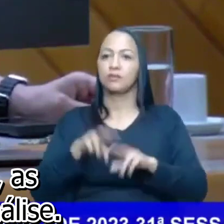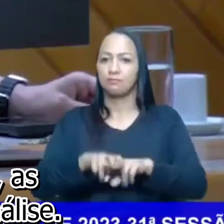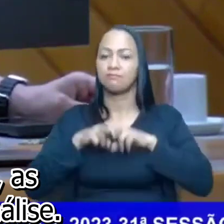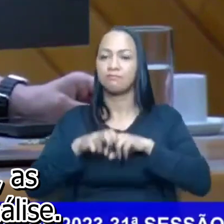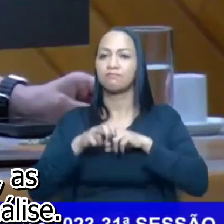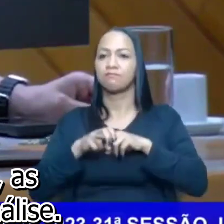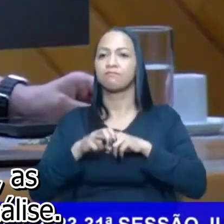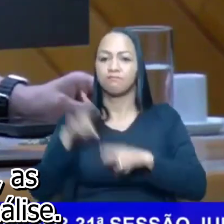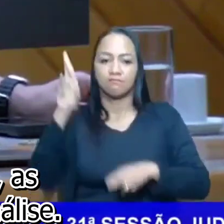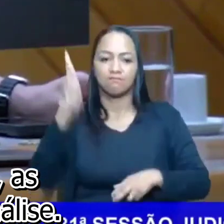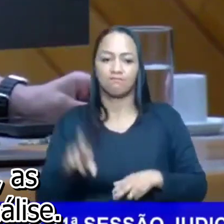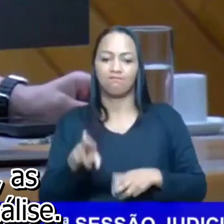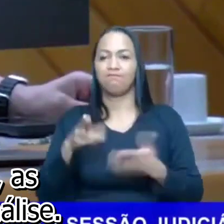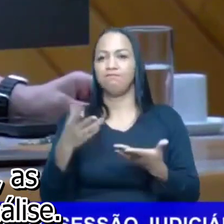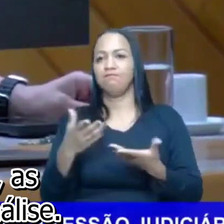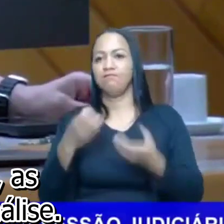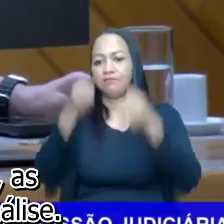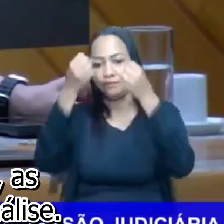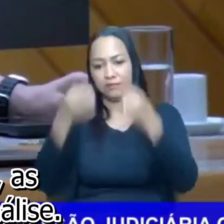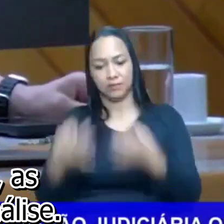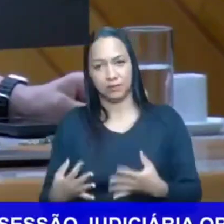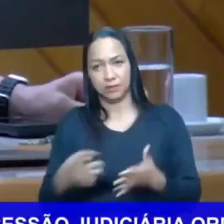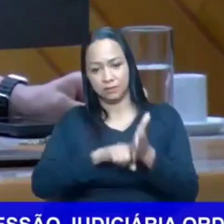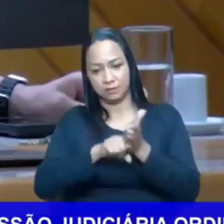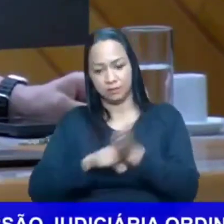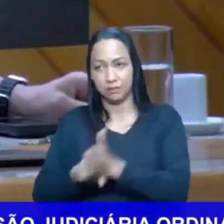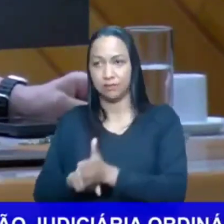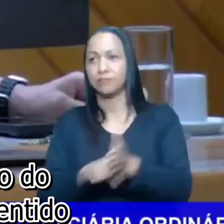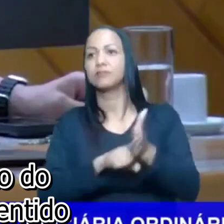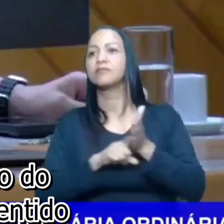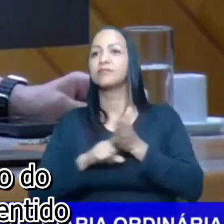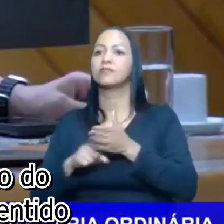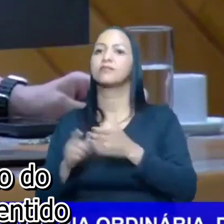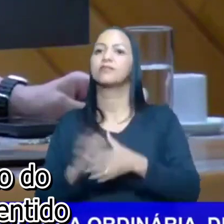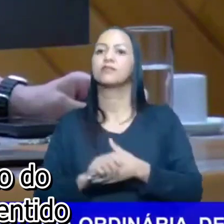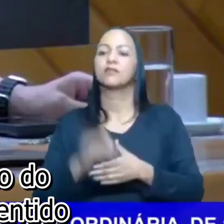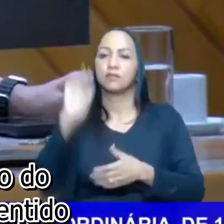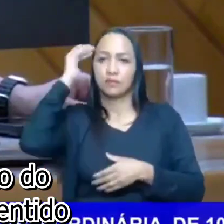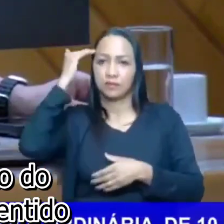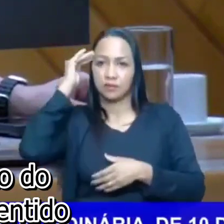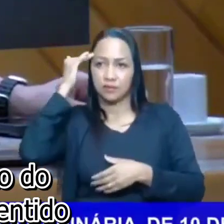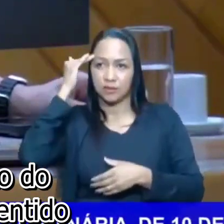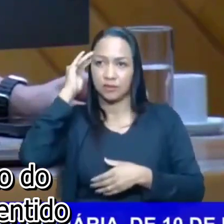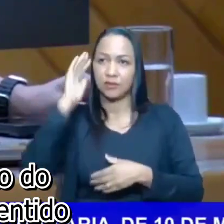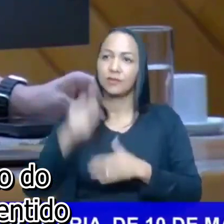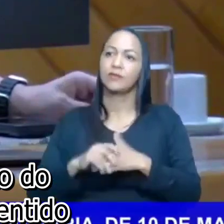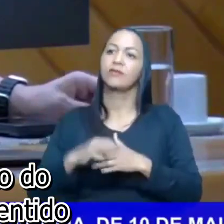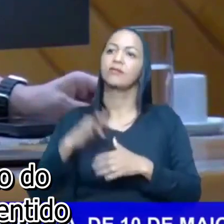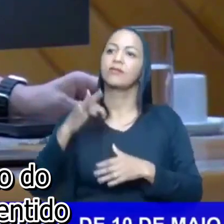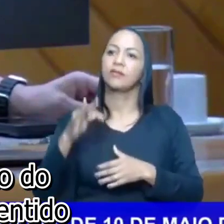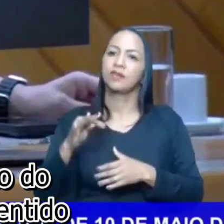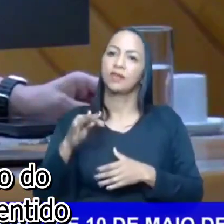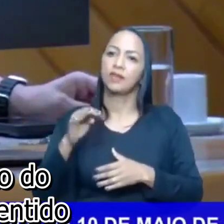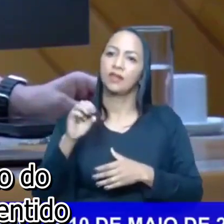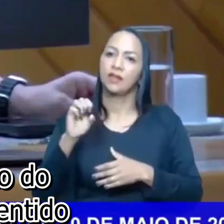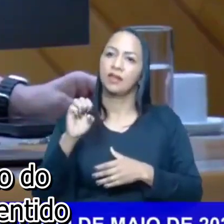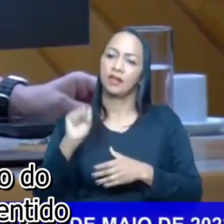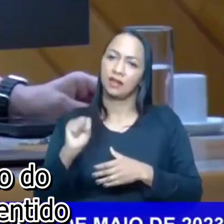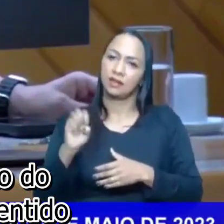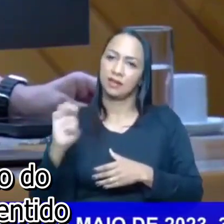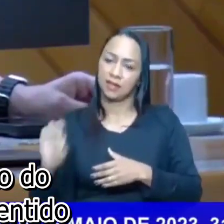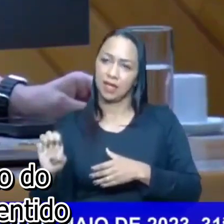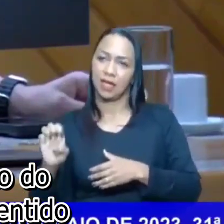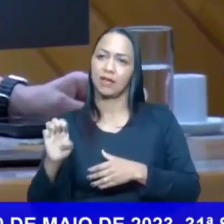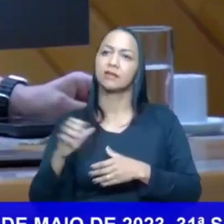razões expostas não serão objetivos de análise. Por oportuno, destaco que o entendimento do Tribunal Superior Eleitoral é firme no